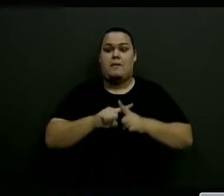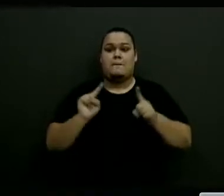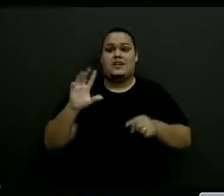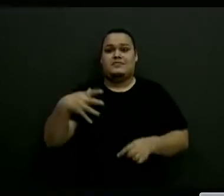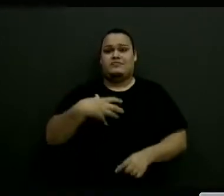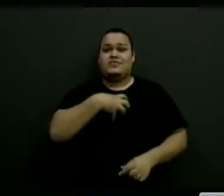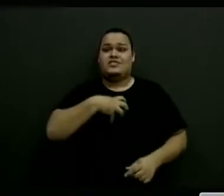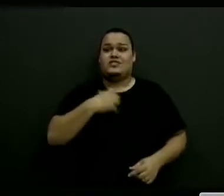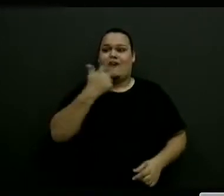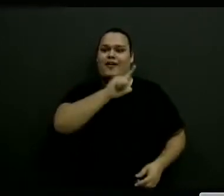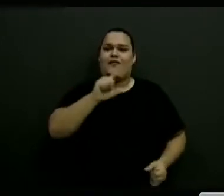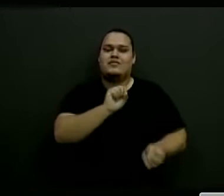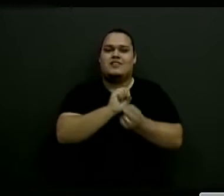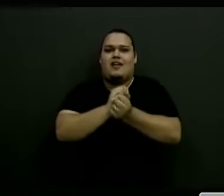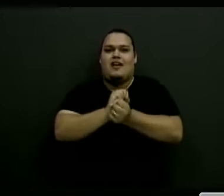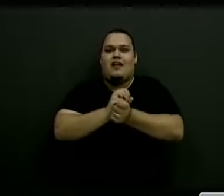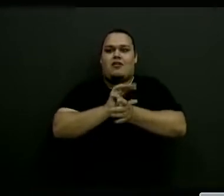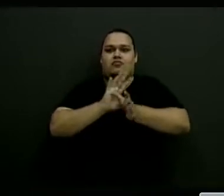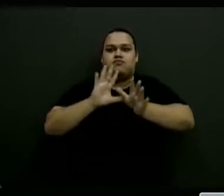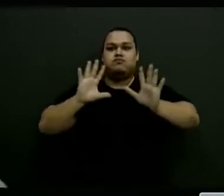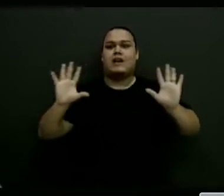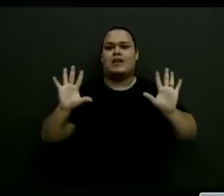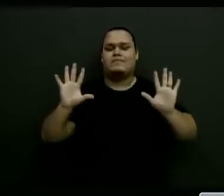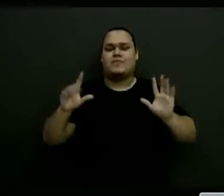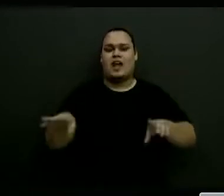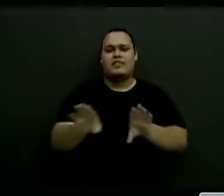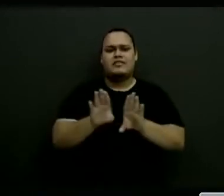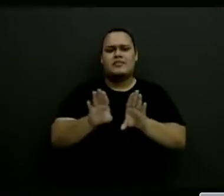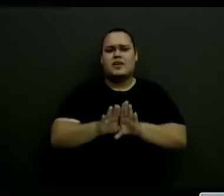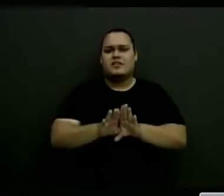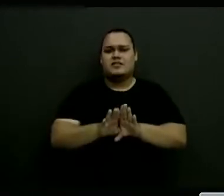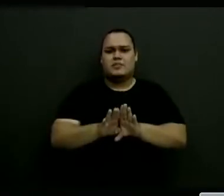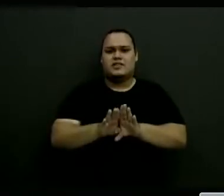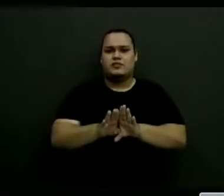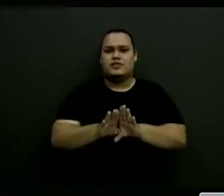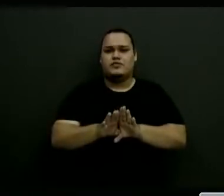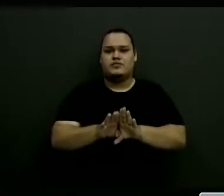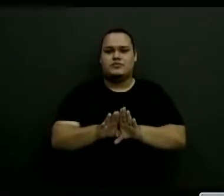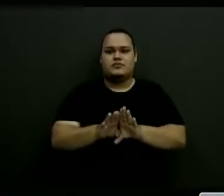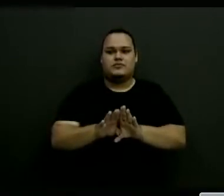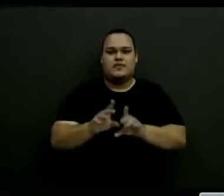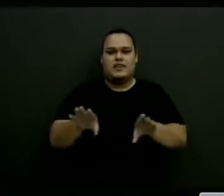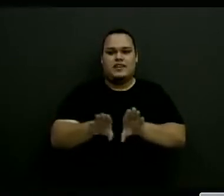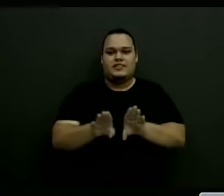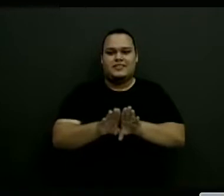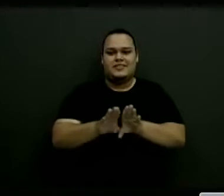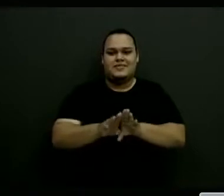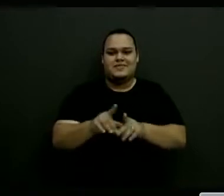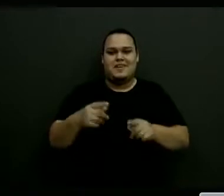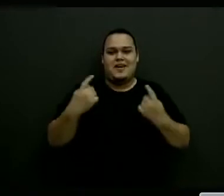os físicos como os espirituais, a pôr em liberdade os cativos e oprimidos,